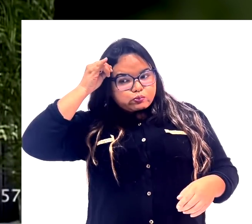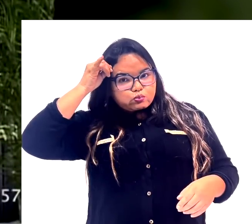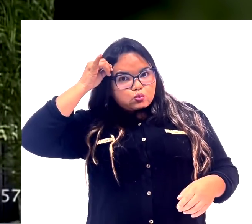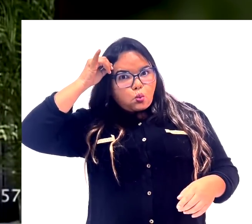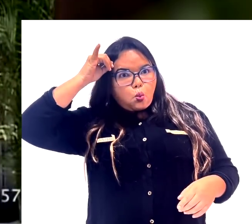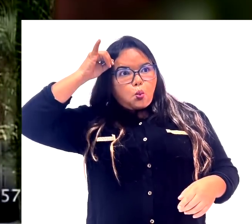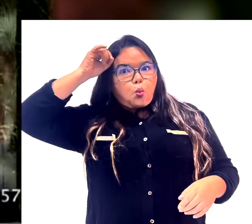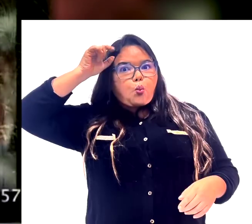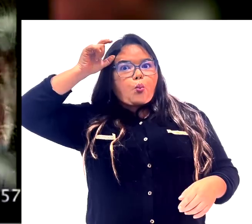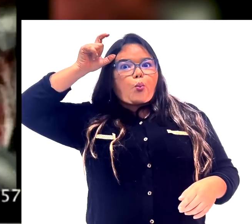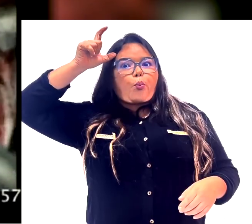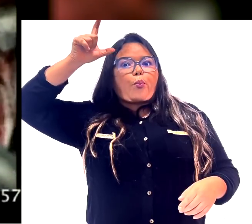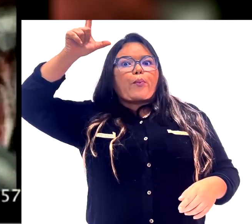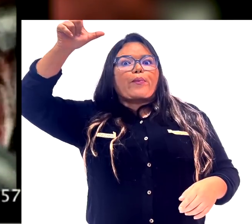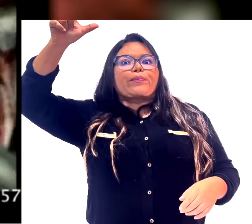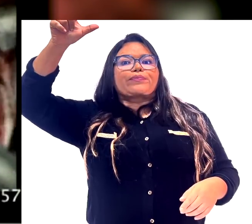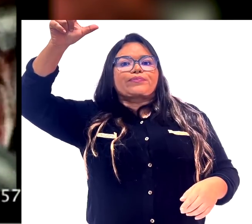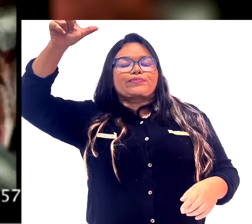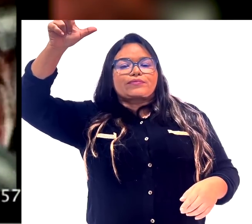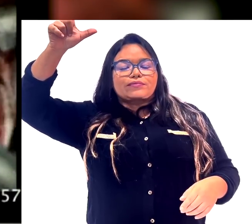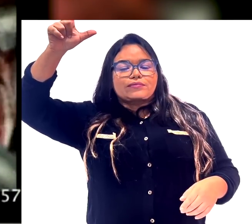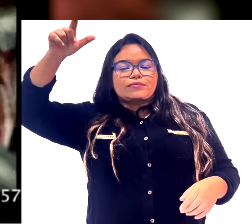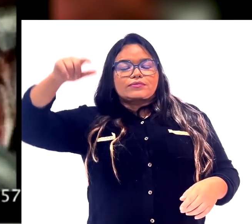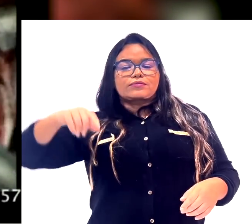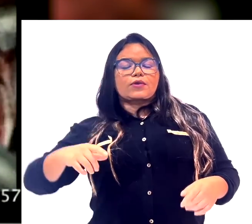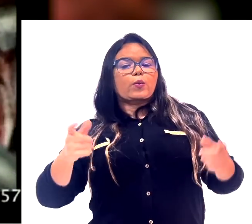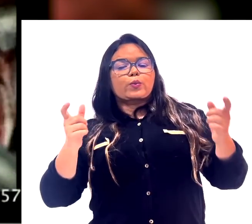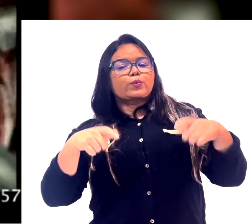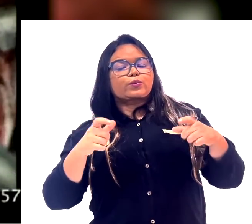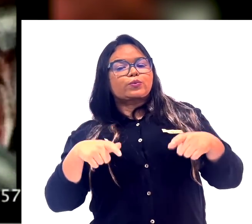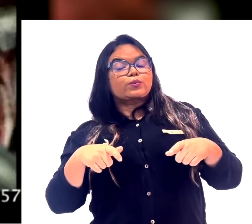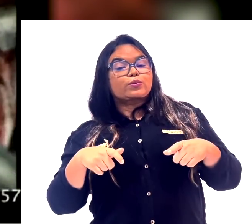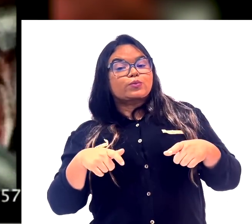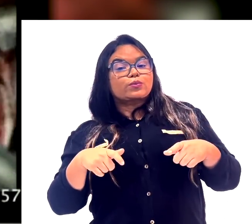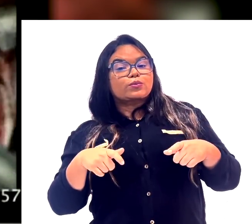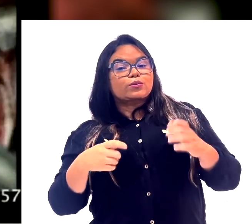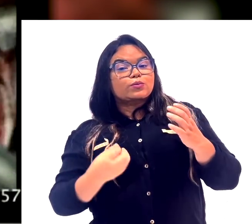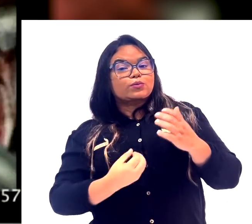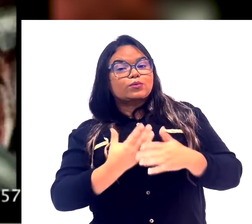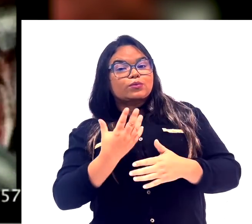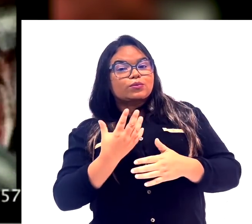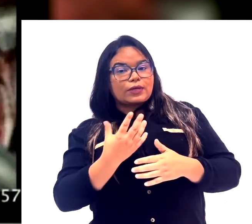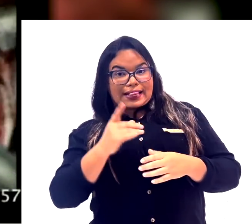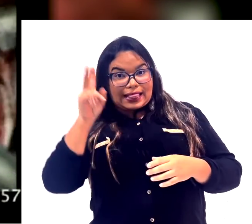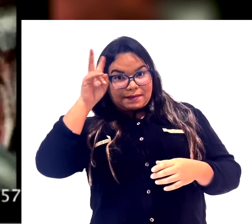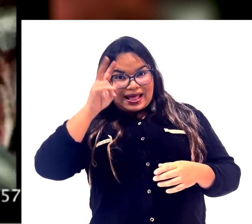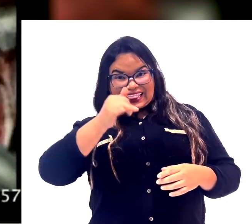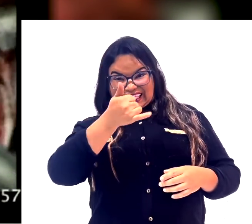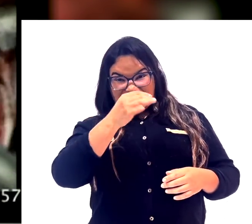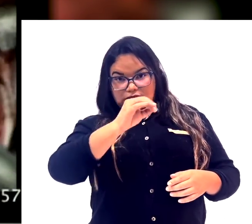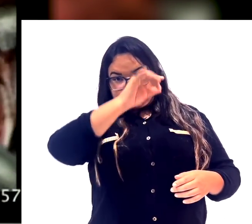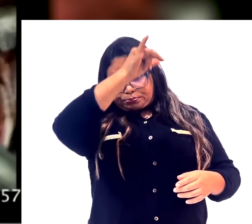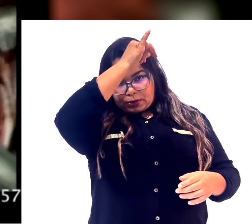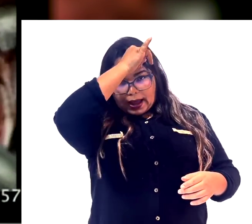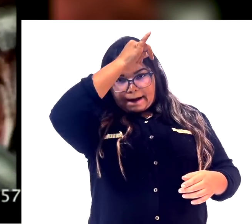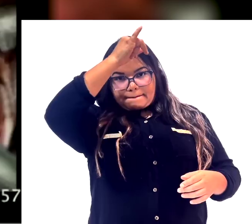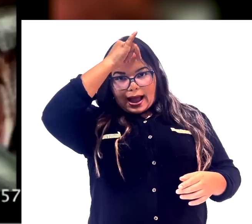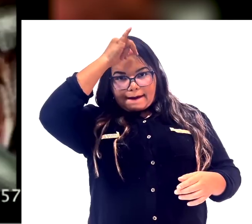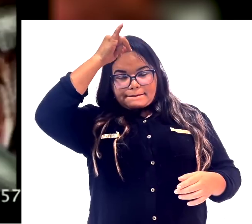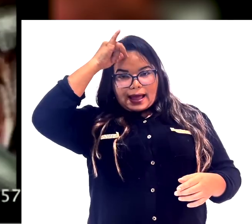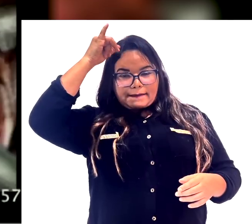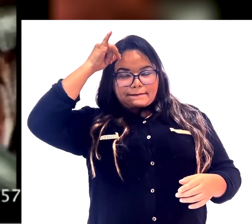Entre eles subiu. De onde ele sobe? Dentre eles. Bem, então este chifre